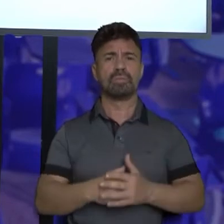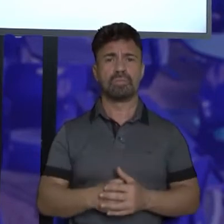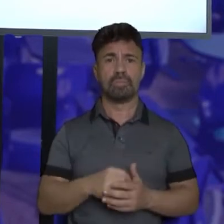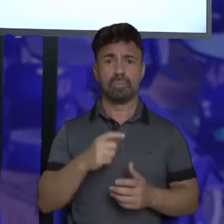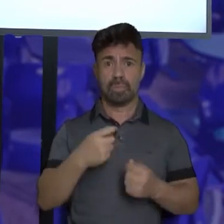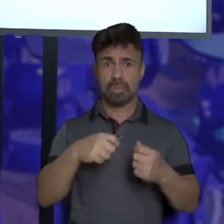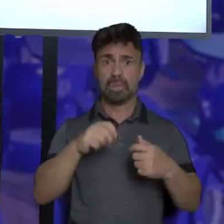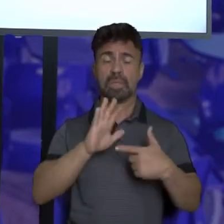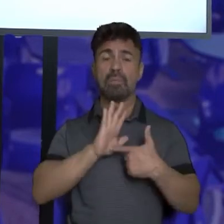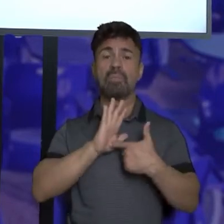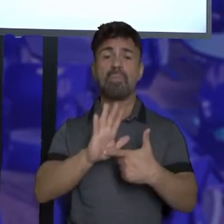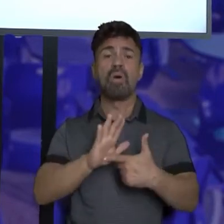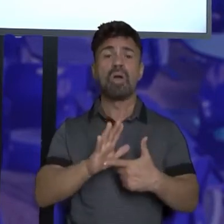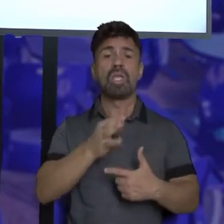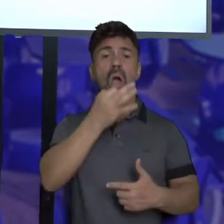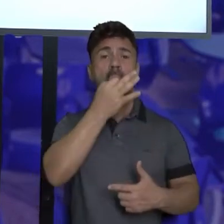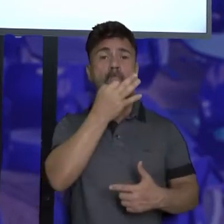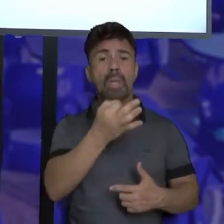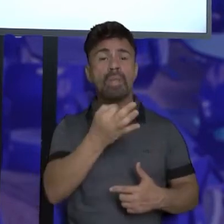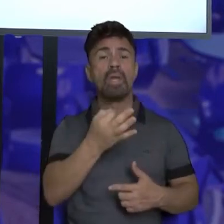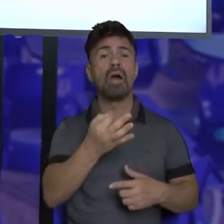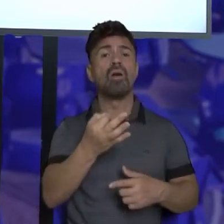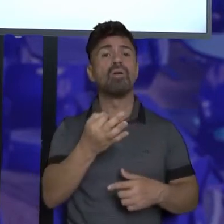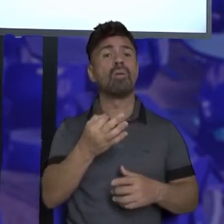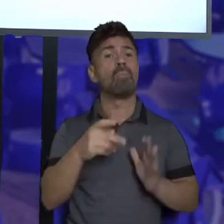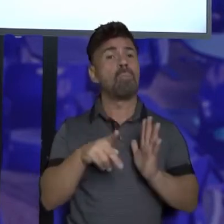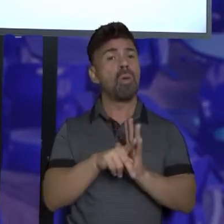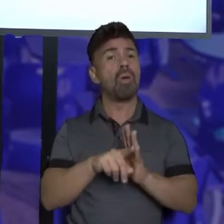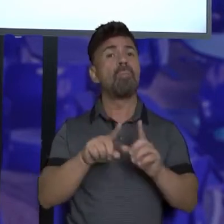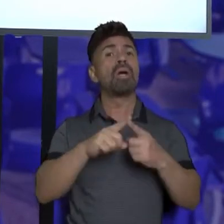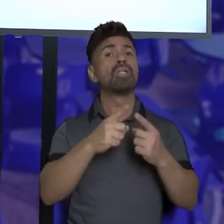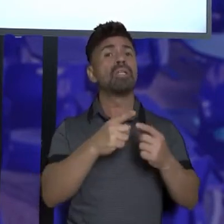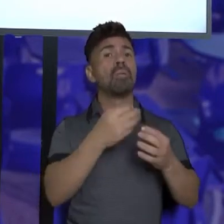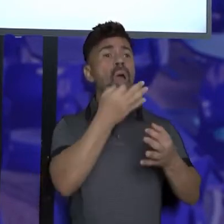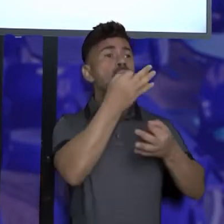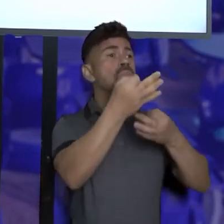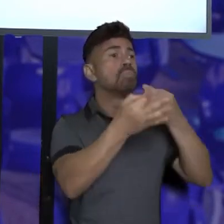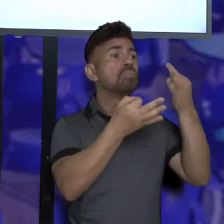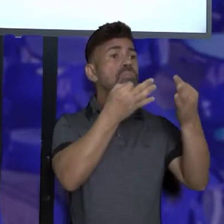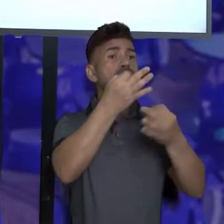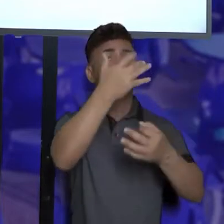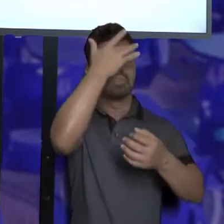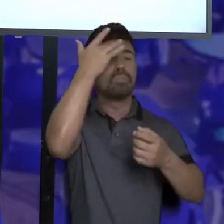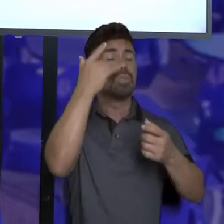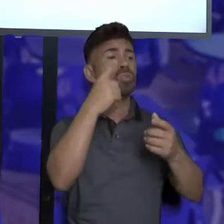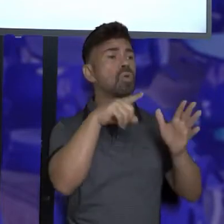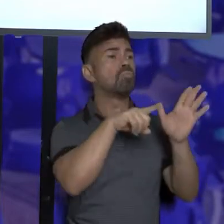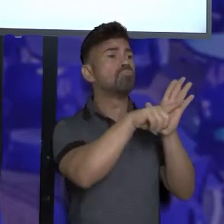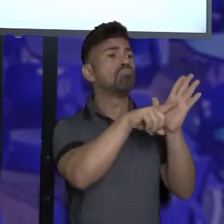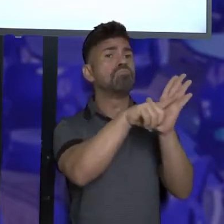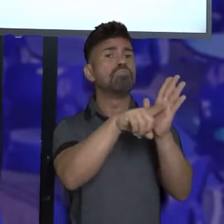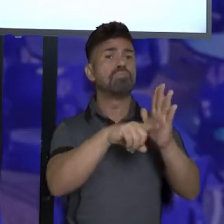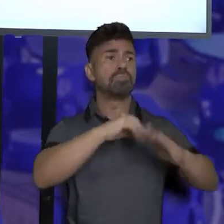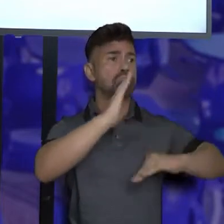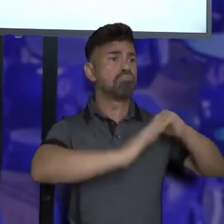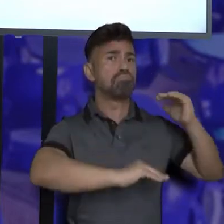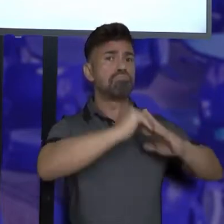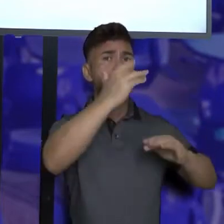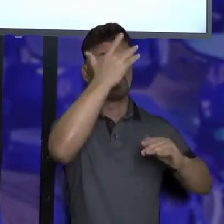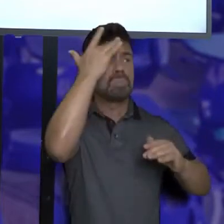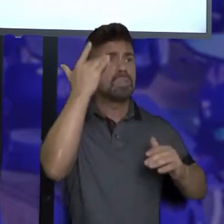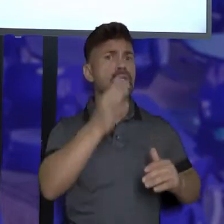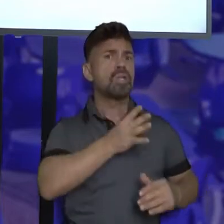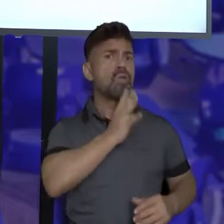que mostrar não só a sua opinião, mas de pessoas que têm especialidade naquele assunto, autoridades no assunto. E